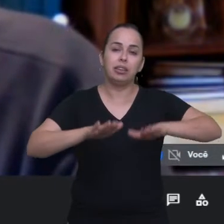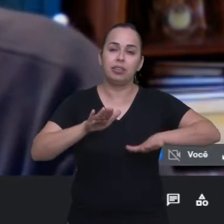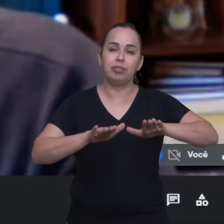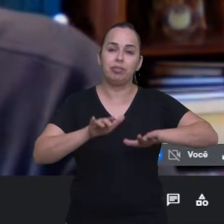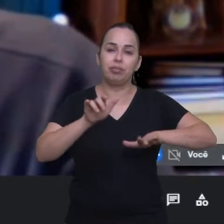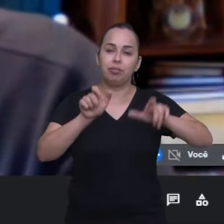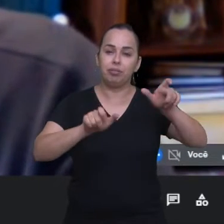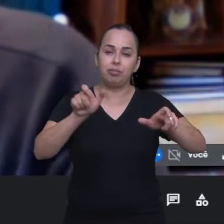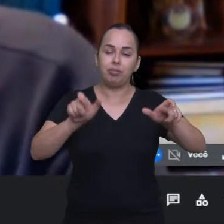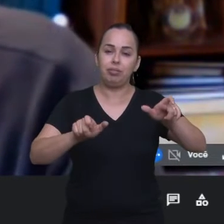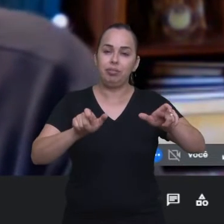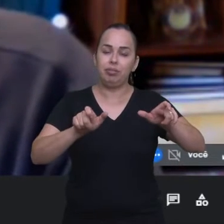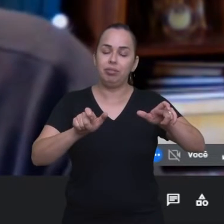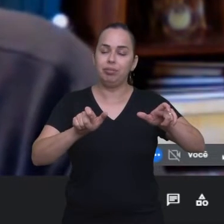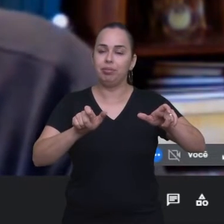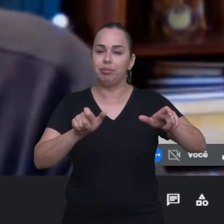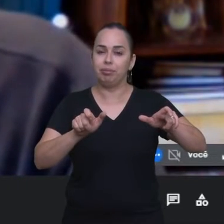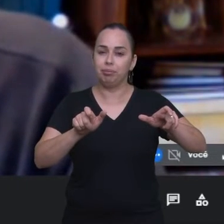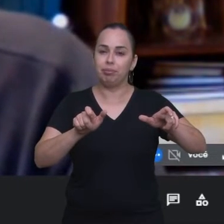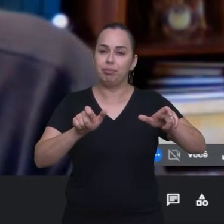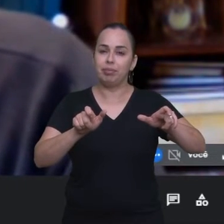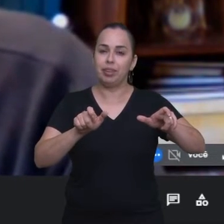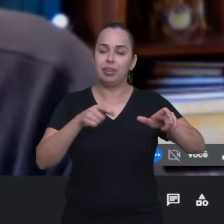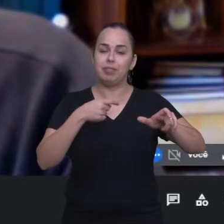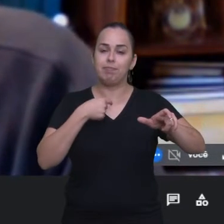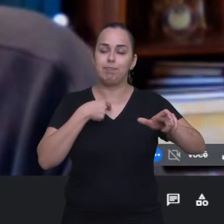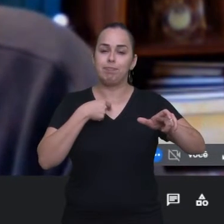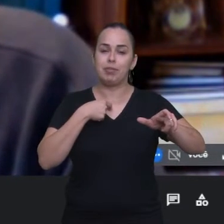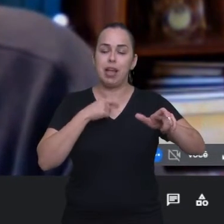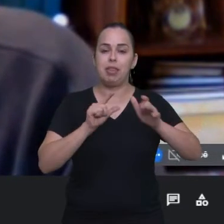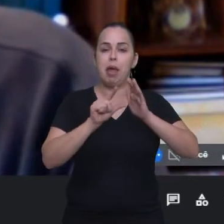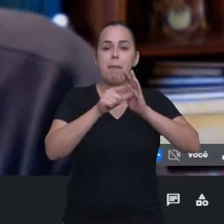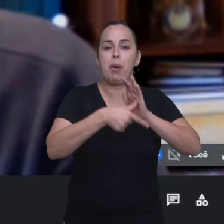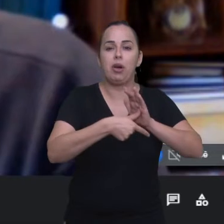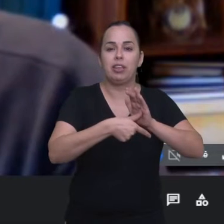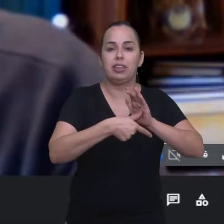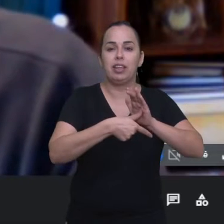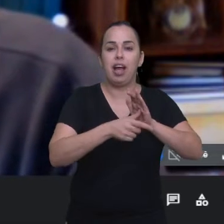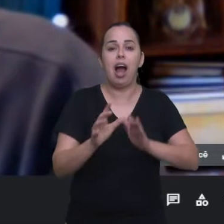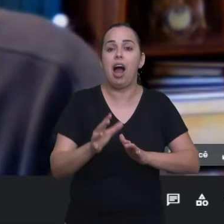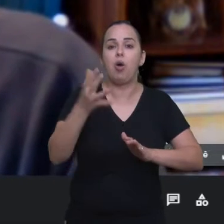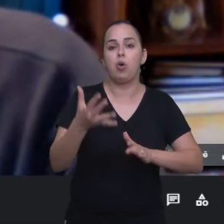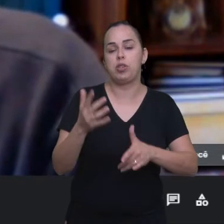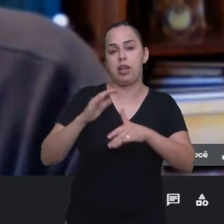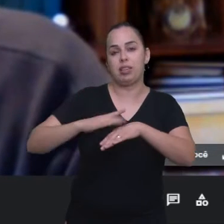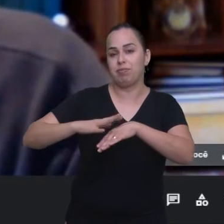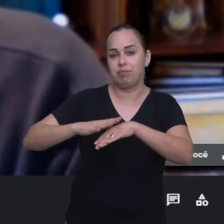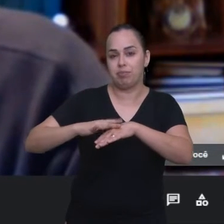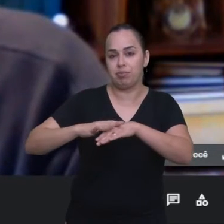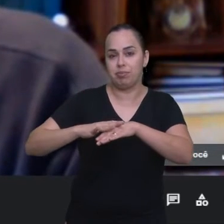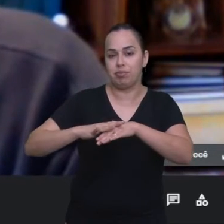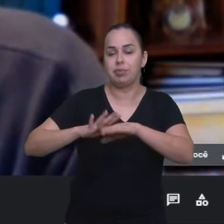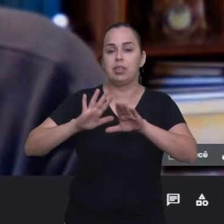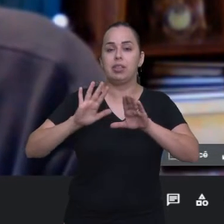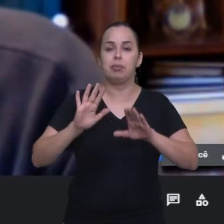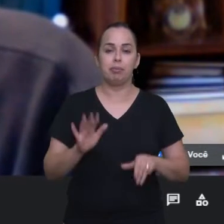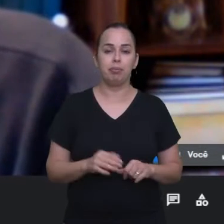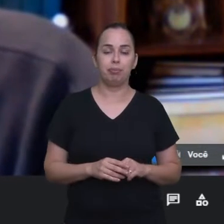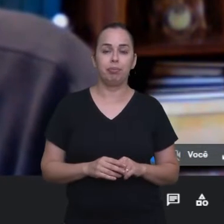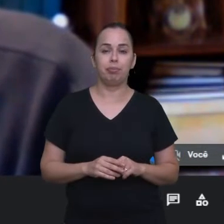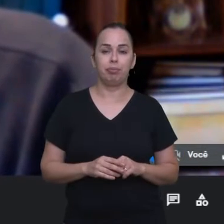indivíduo propenso a esse risco é quem desenvolve. Então a população acometida por Covid é muito